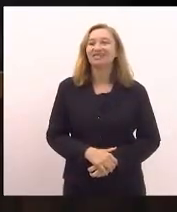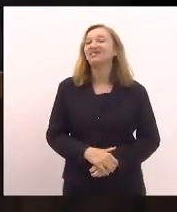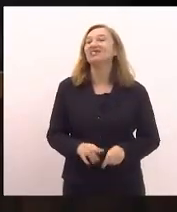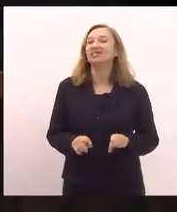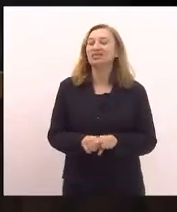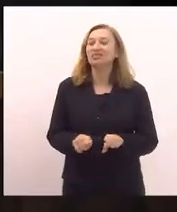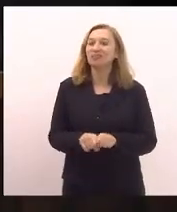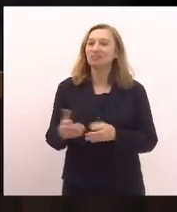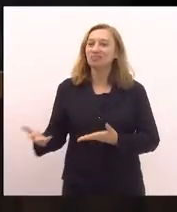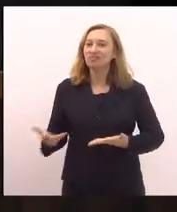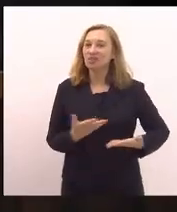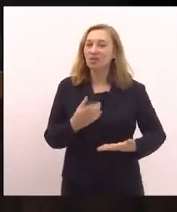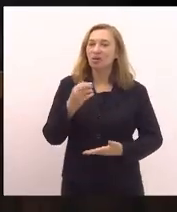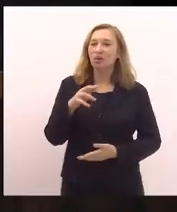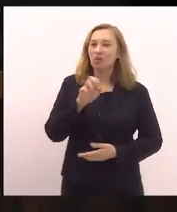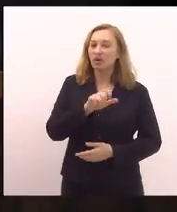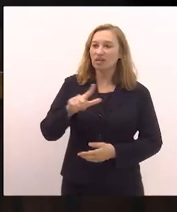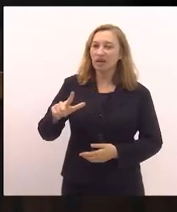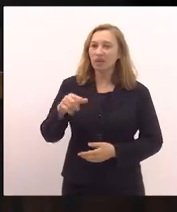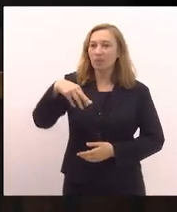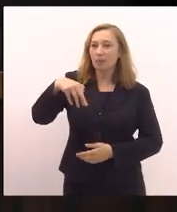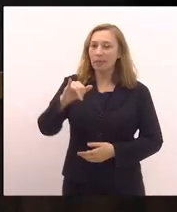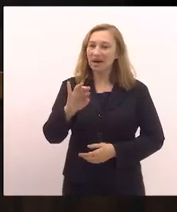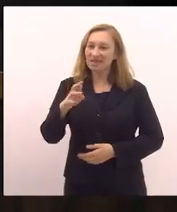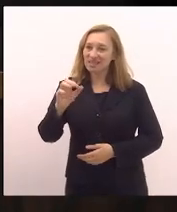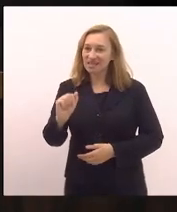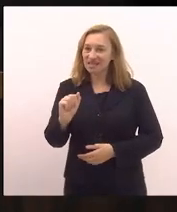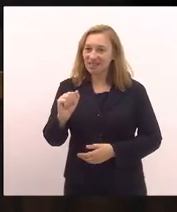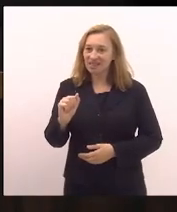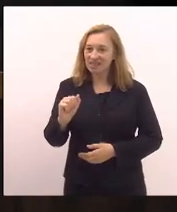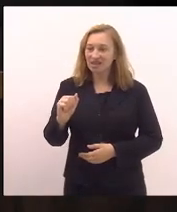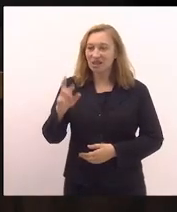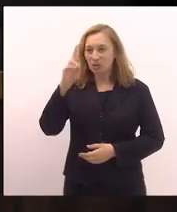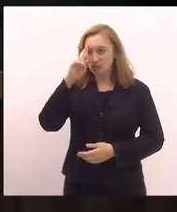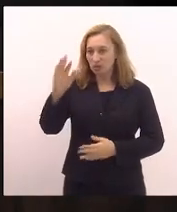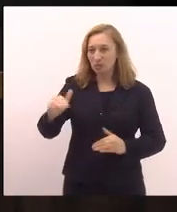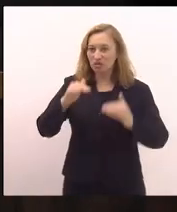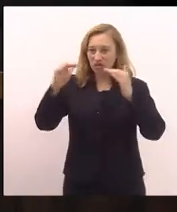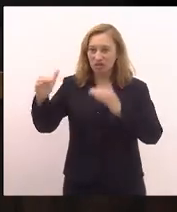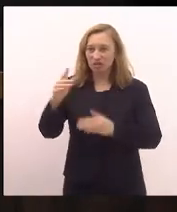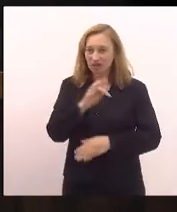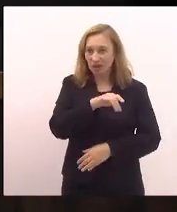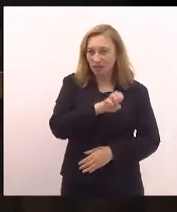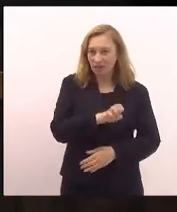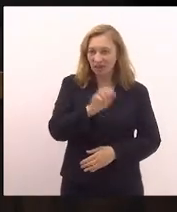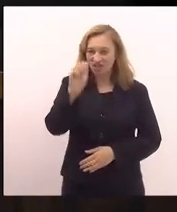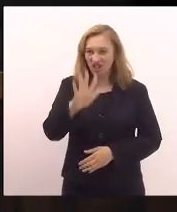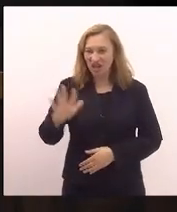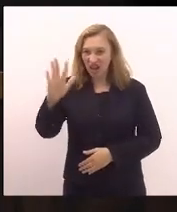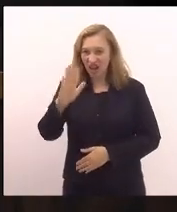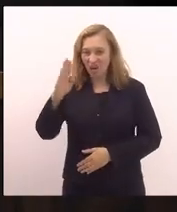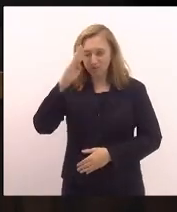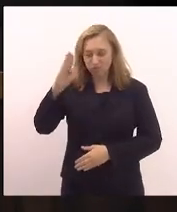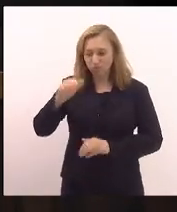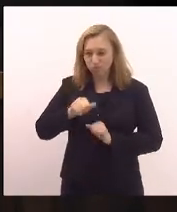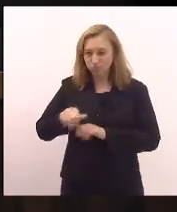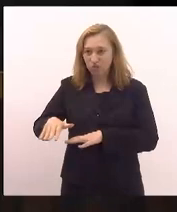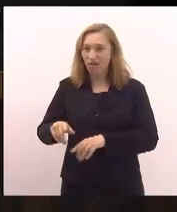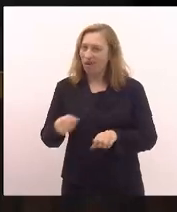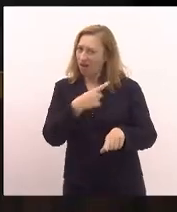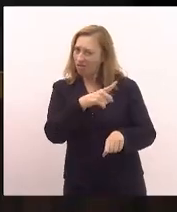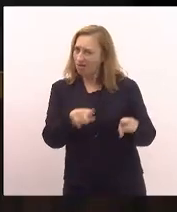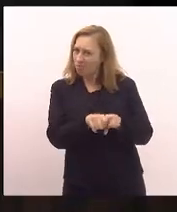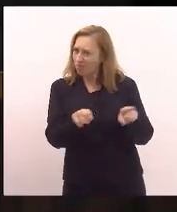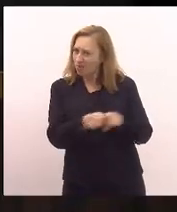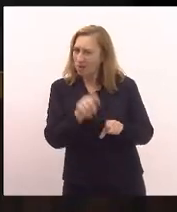Também convida a Coronel PM Márcia Dias de Andrade, é subchefe de gabinete do Comando Geral. Essa mulher também é uma